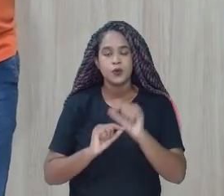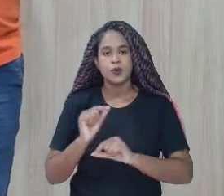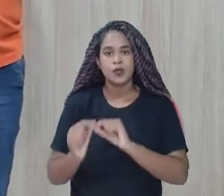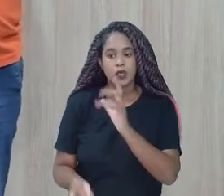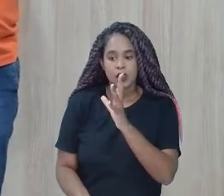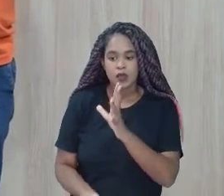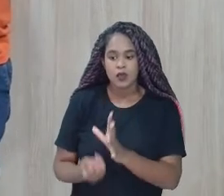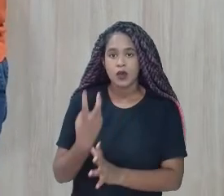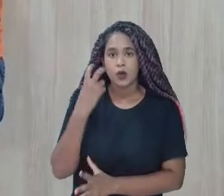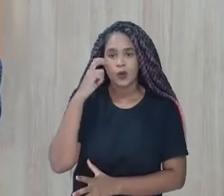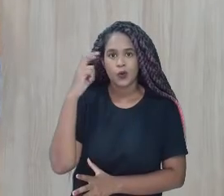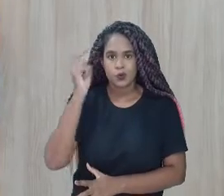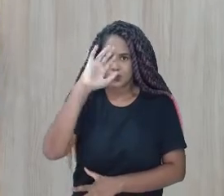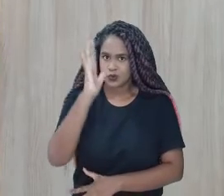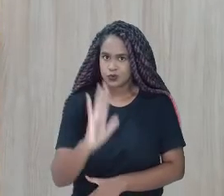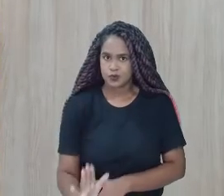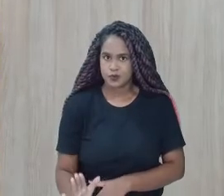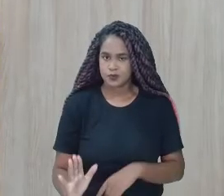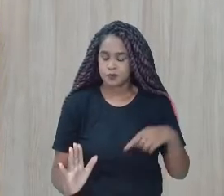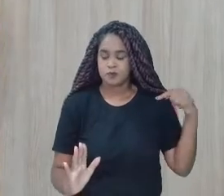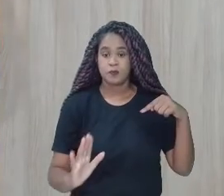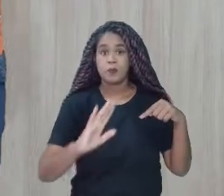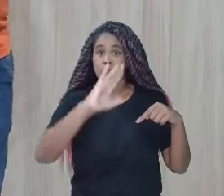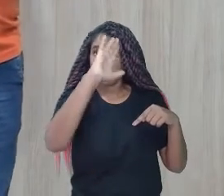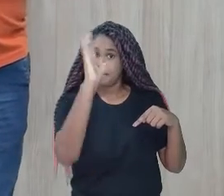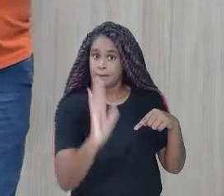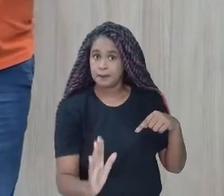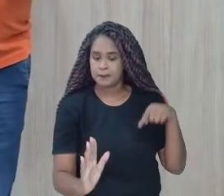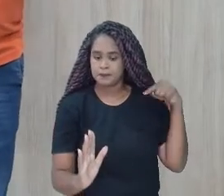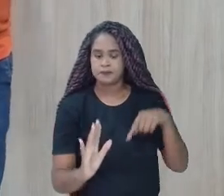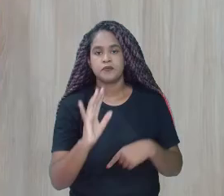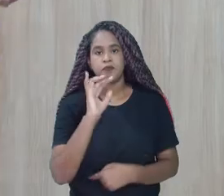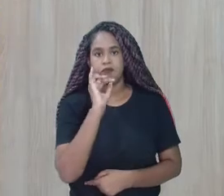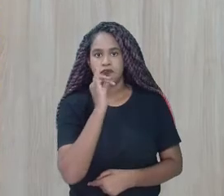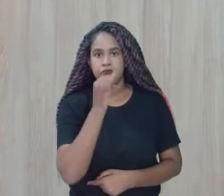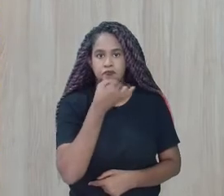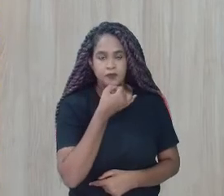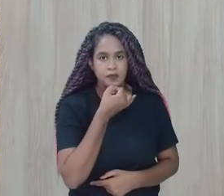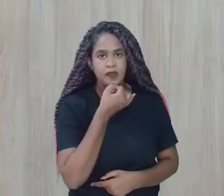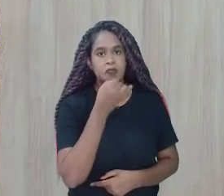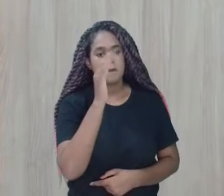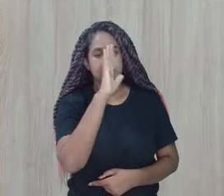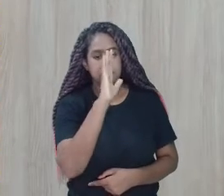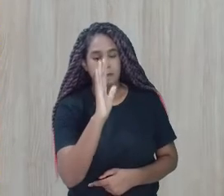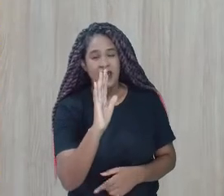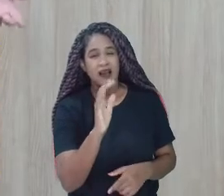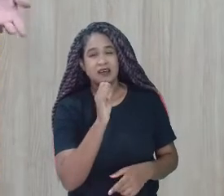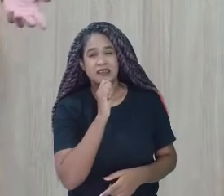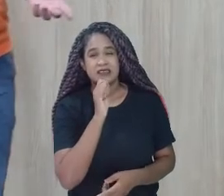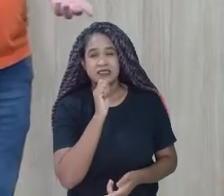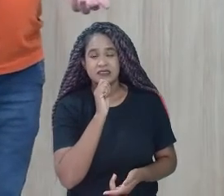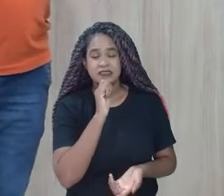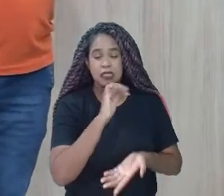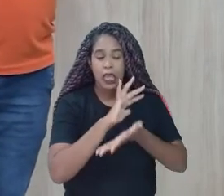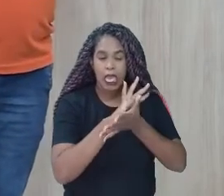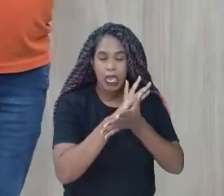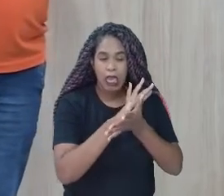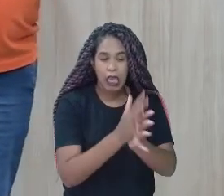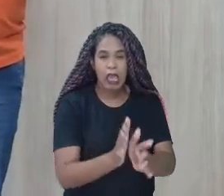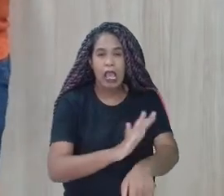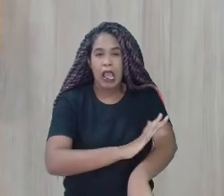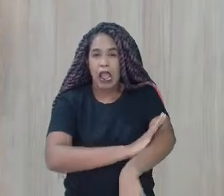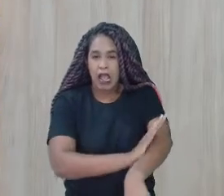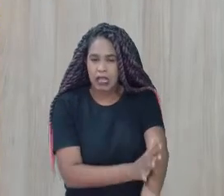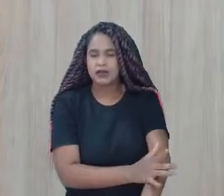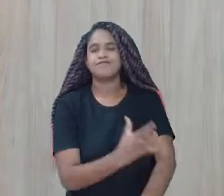cultura brasileira. O Brasil, infelizmente, né, professora, é um país ainda muito racista, um